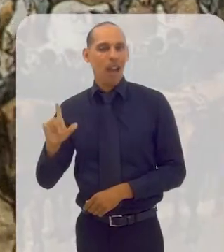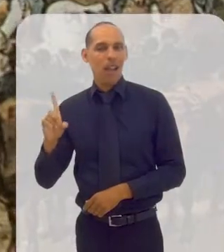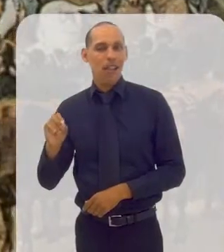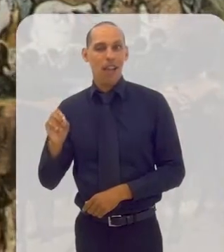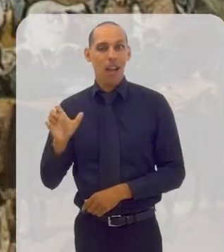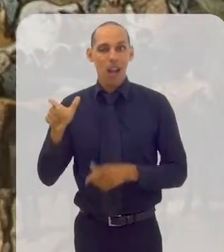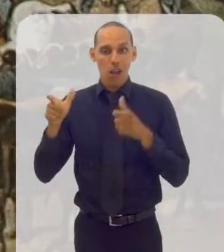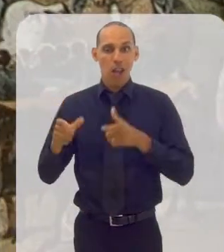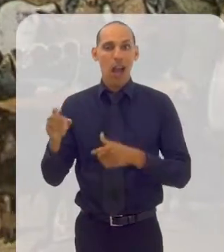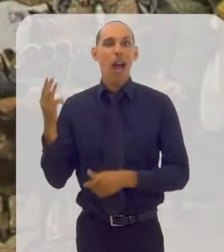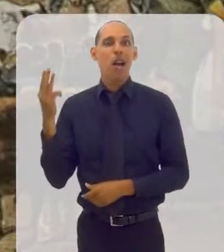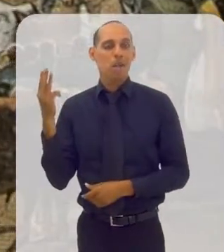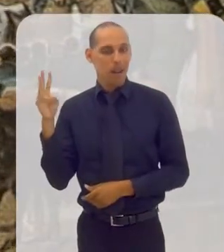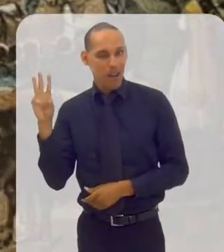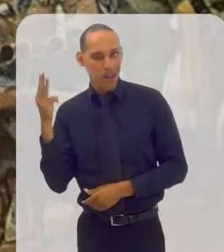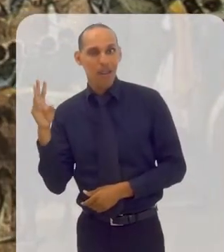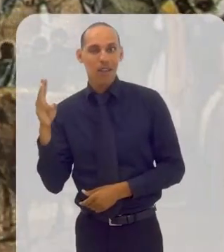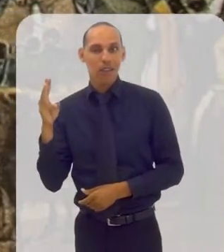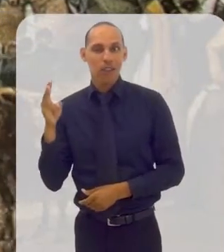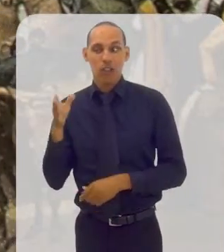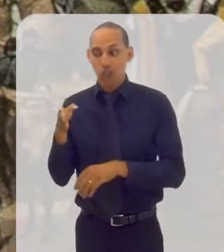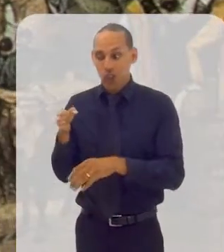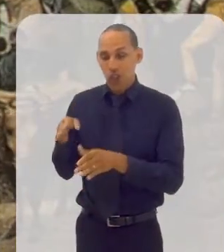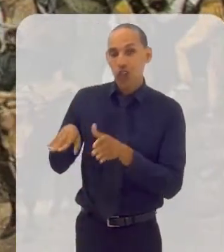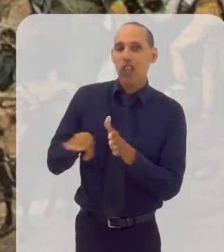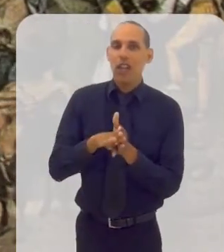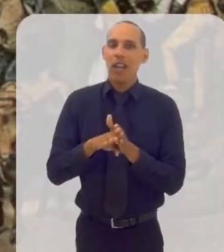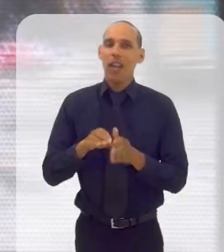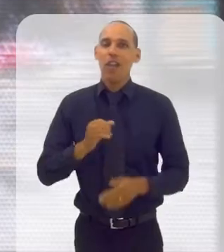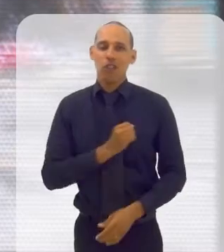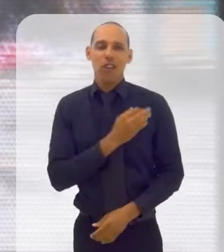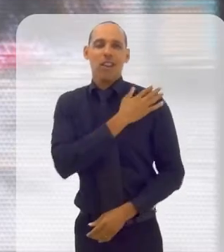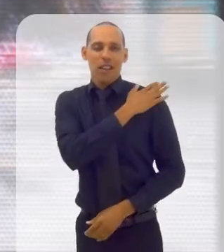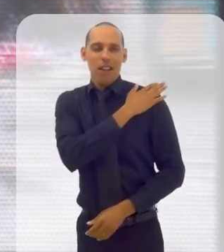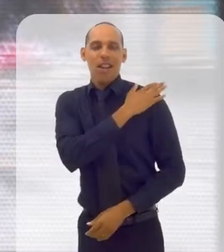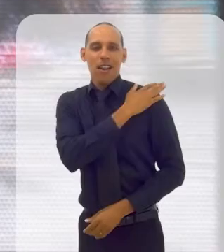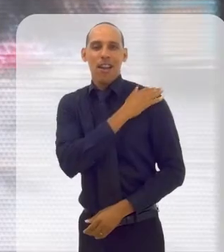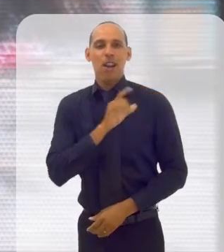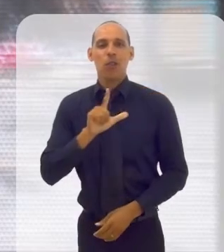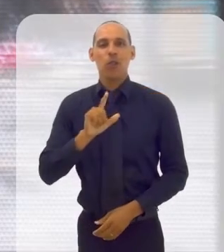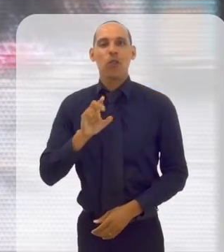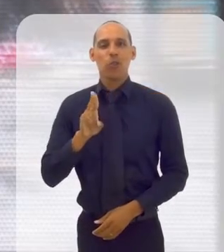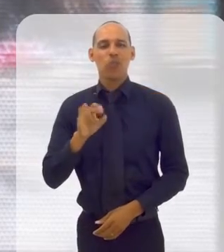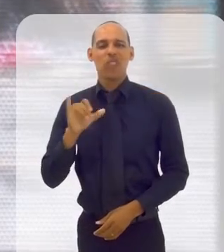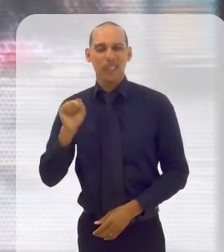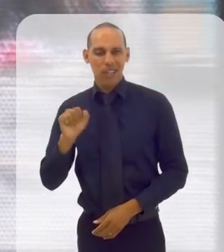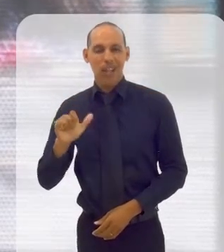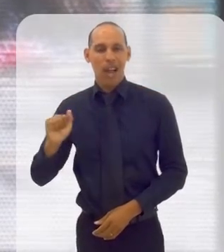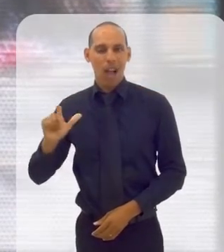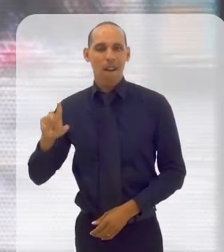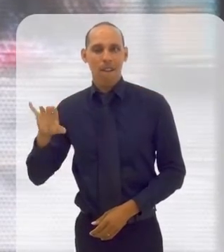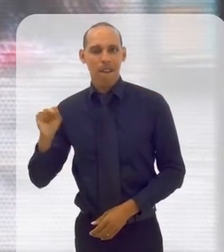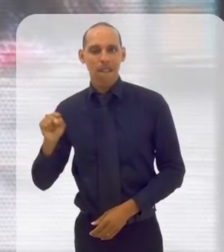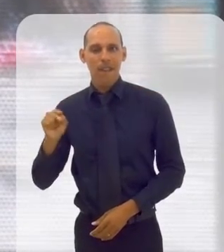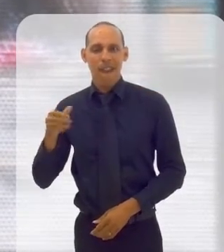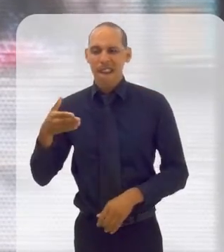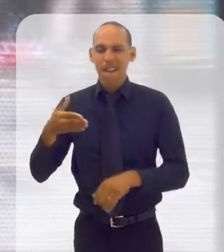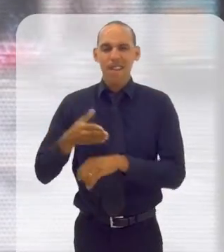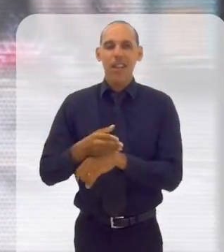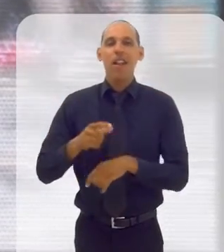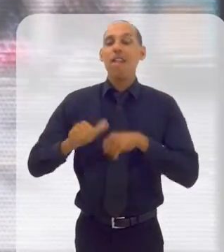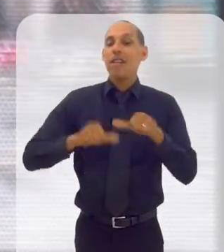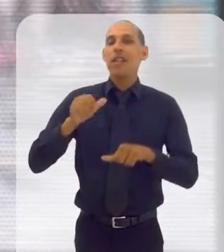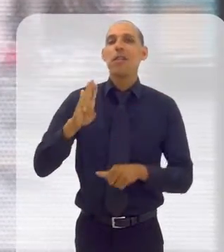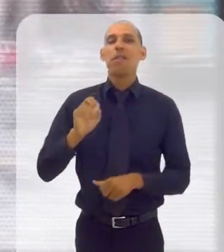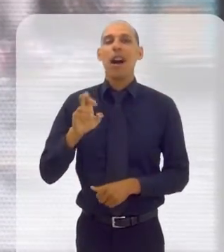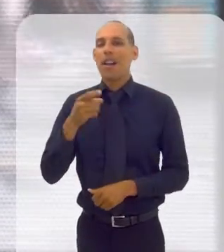Maranhão, né? Então o Coronel Luiz Alves, ele chega no Maranhão, ele intervém na Balaiada de uma forma muito sanguinária e ele